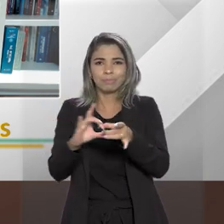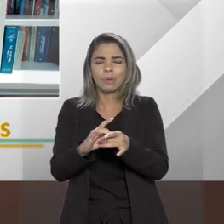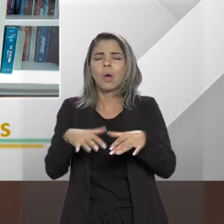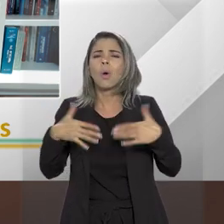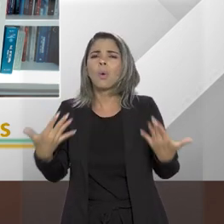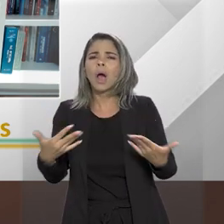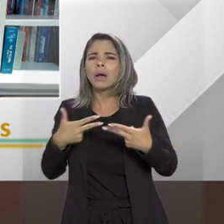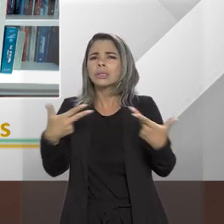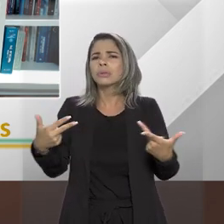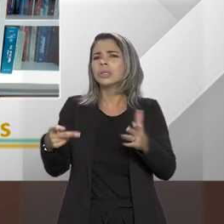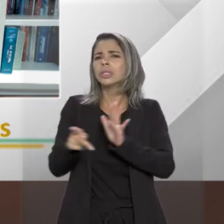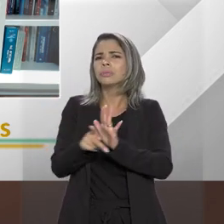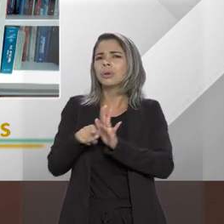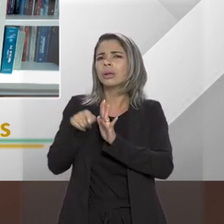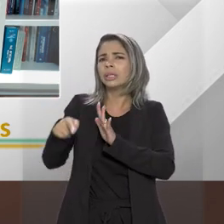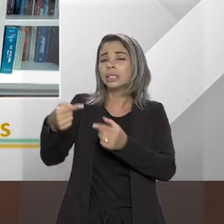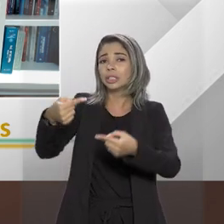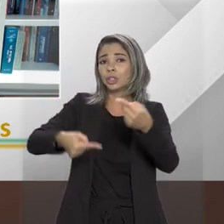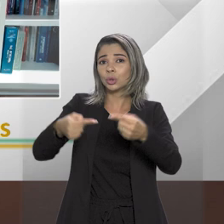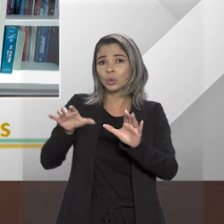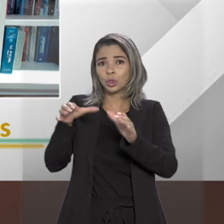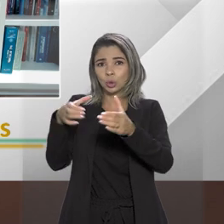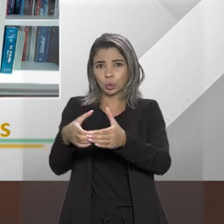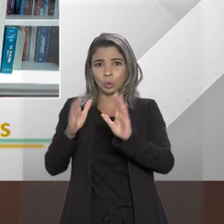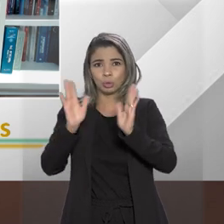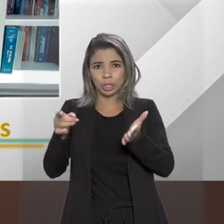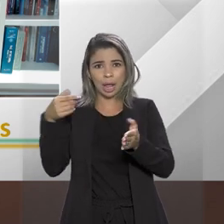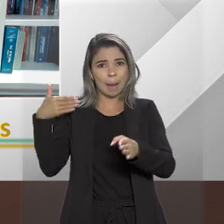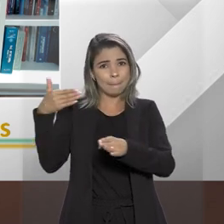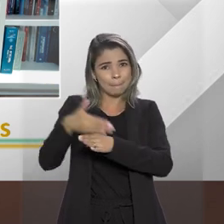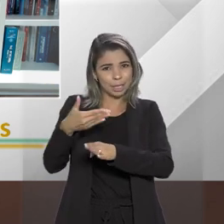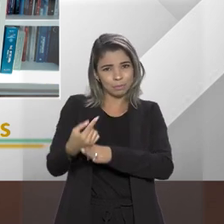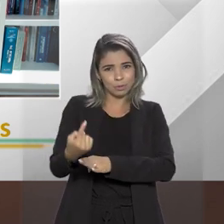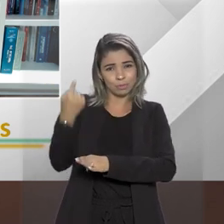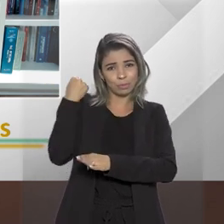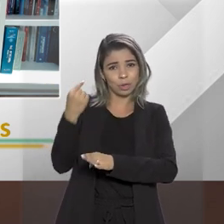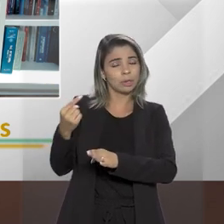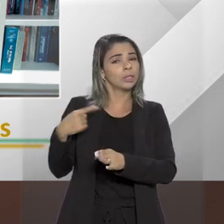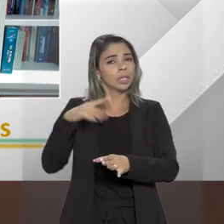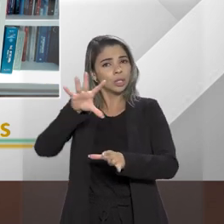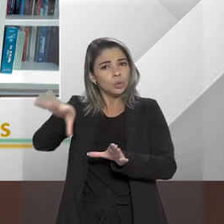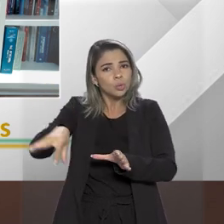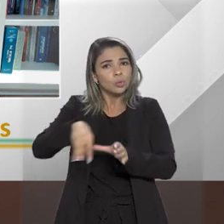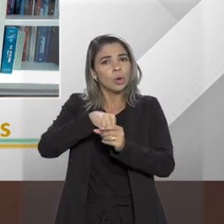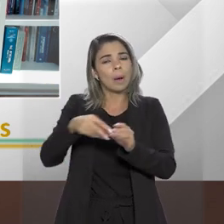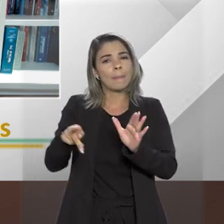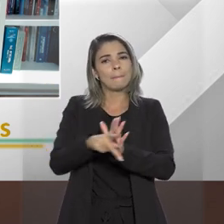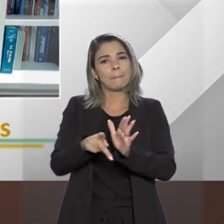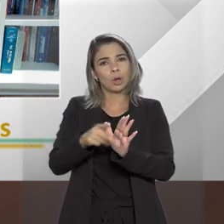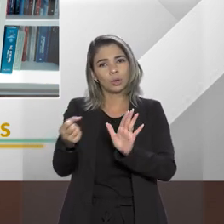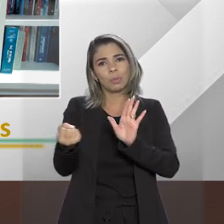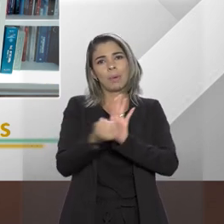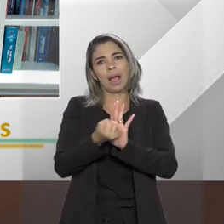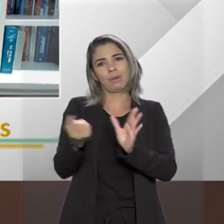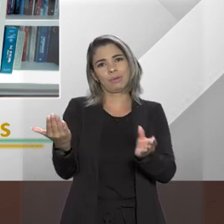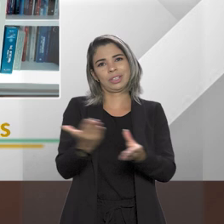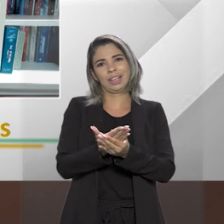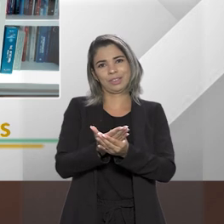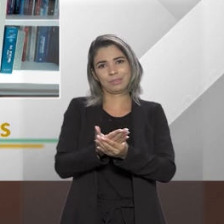principais pontos discutidos por essa comissão da qual você participou e que acabaram incorporados aí pelo atual marco processual civil do